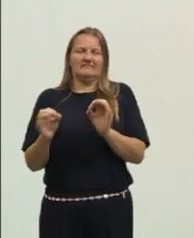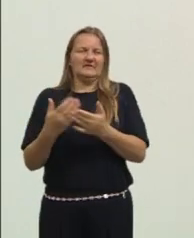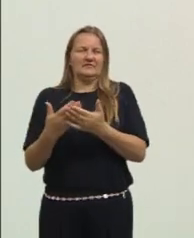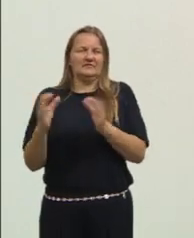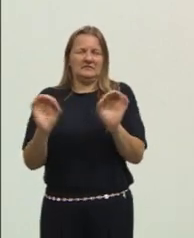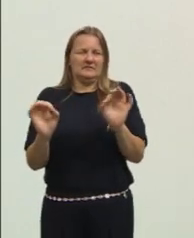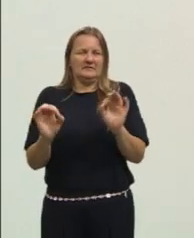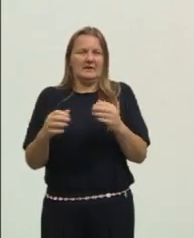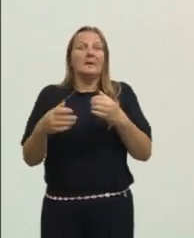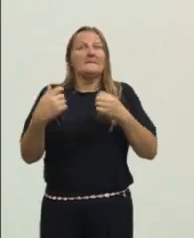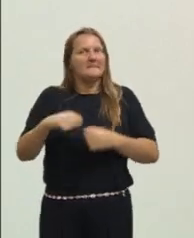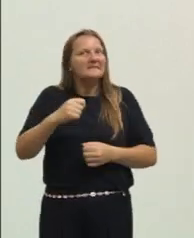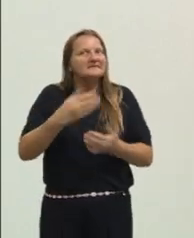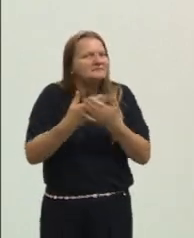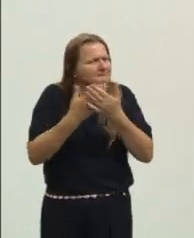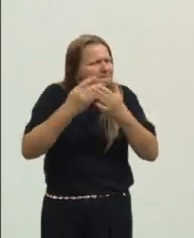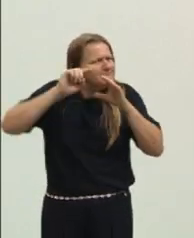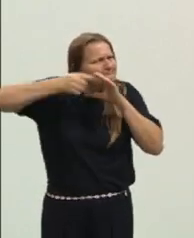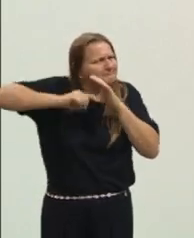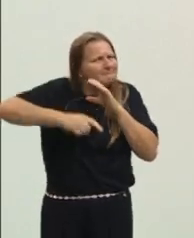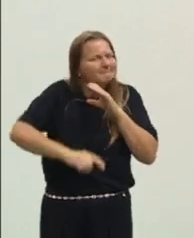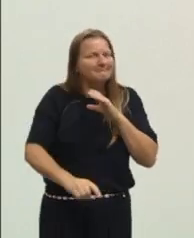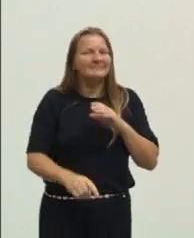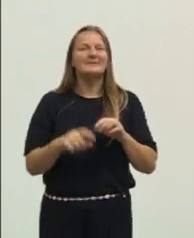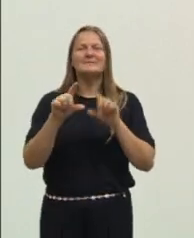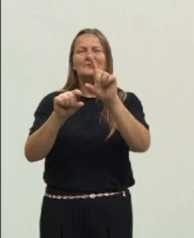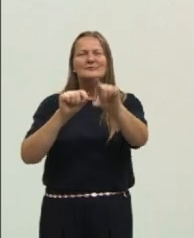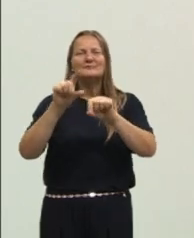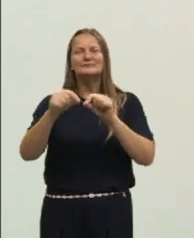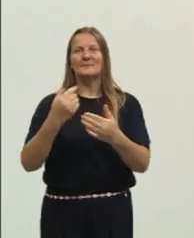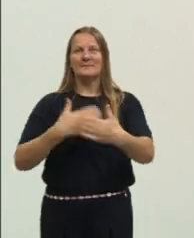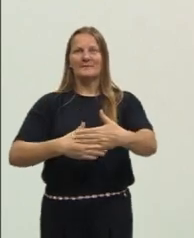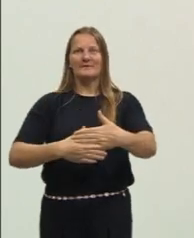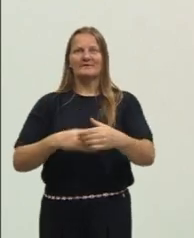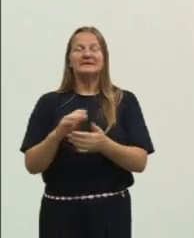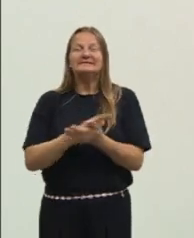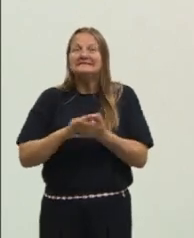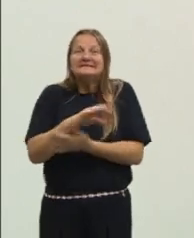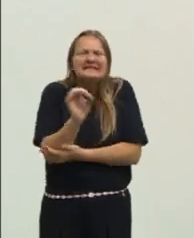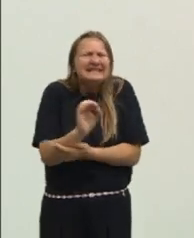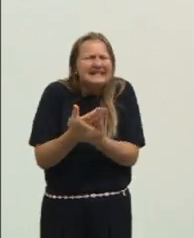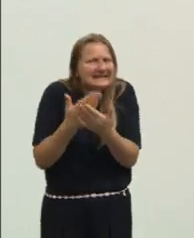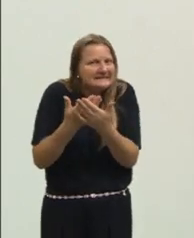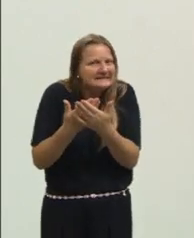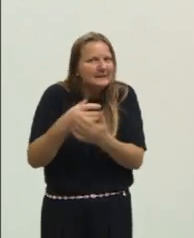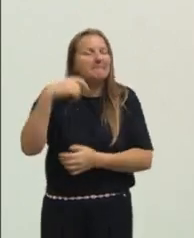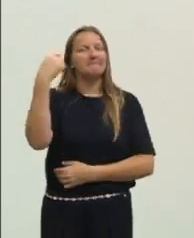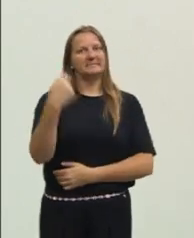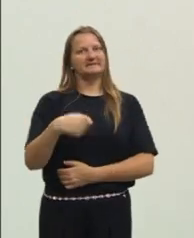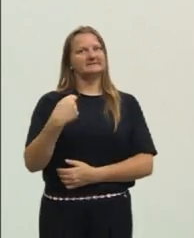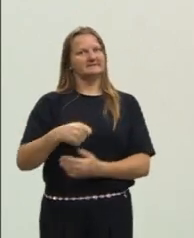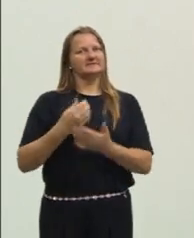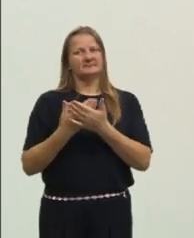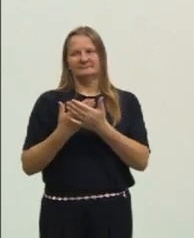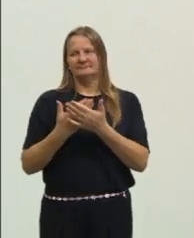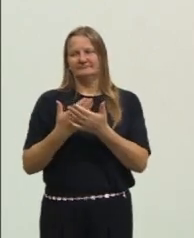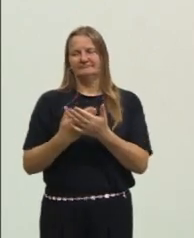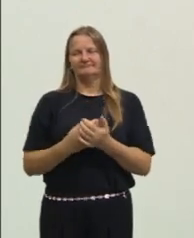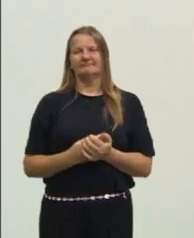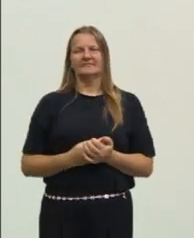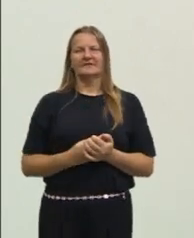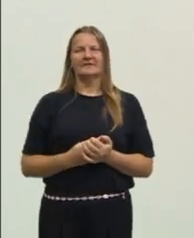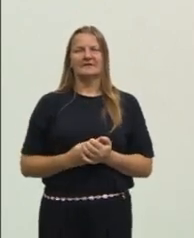como mais né você fazer uma seleção e fazer uma prova sem ter estudado então é preciso estudar é preciso